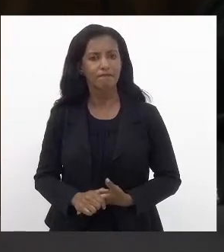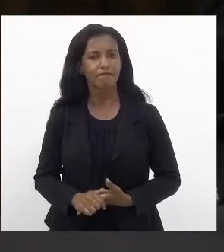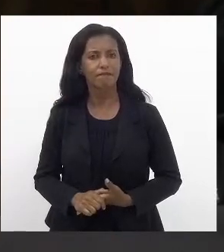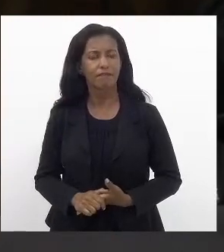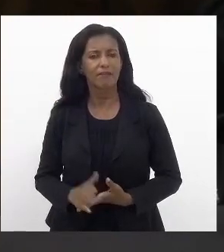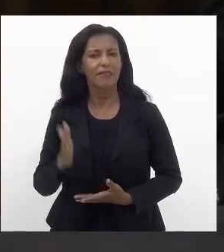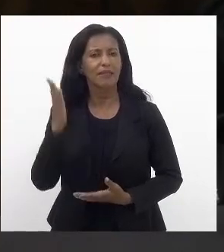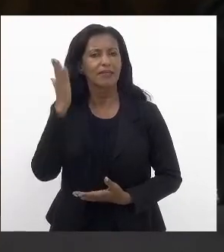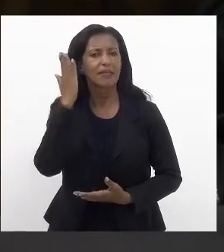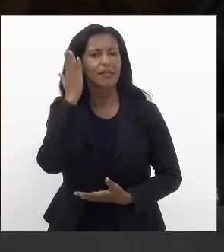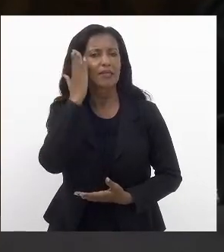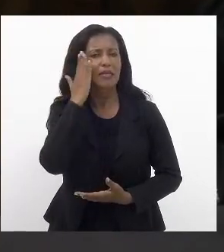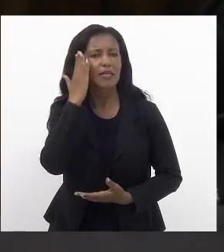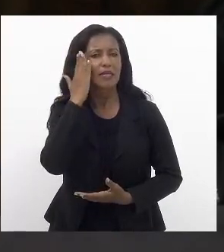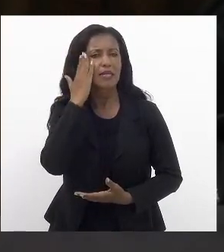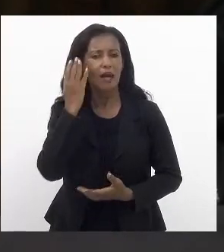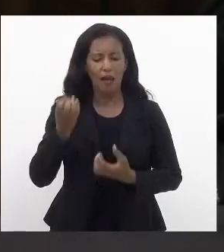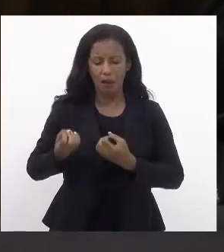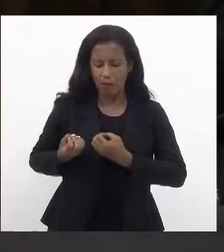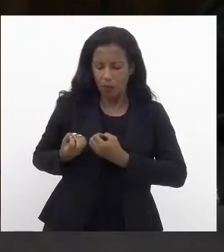que sabe oferecer